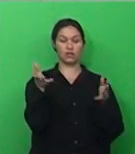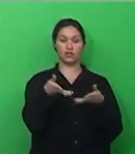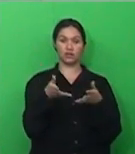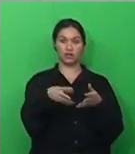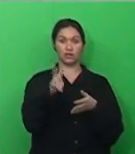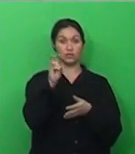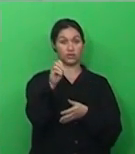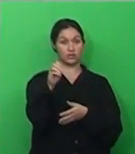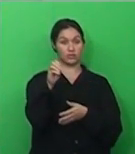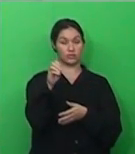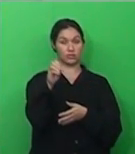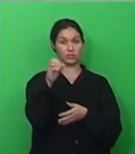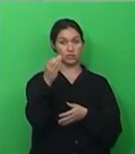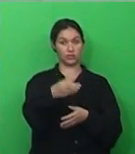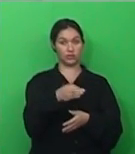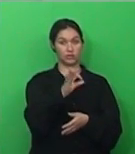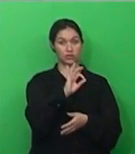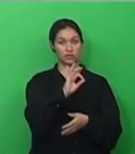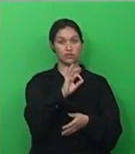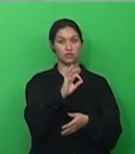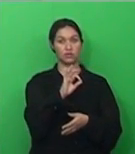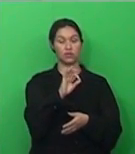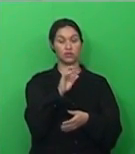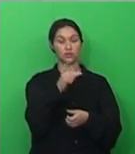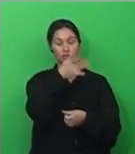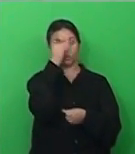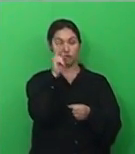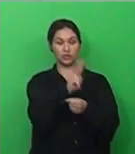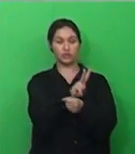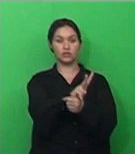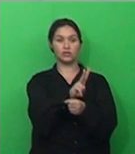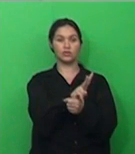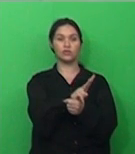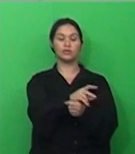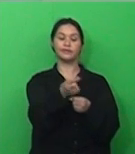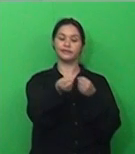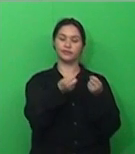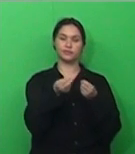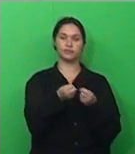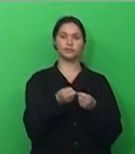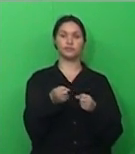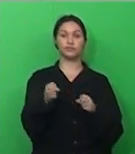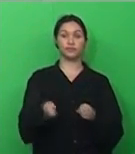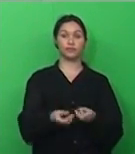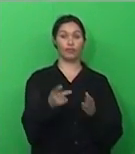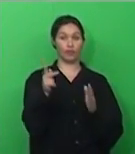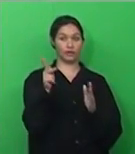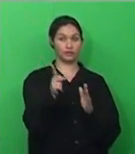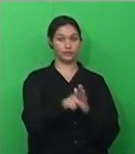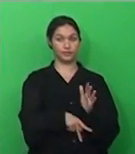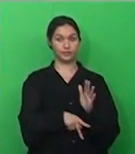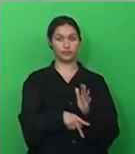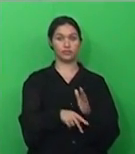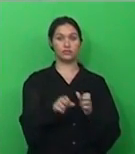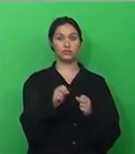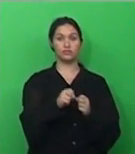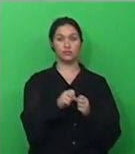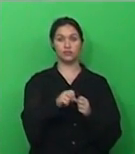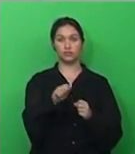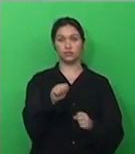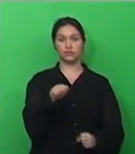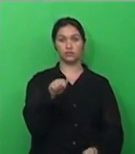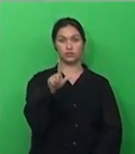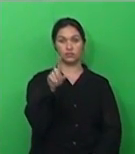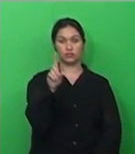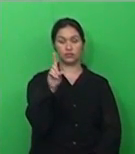guardas municipais para a fiscalização. Não foi isso que foi definido? Aliás, projeto requerido, emenda pelo Aldinei Potelec e pelo